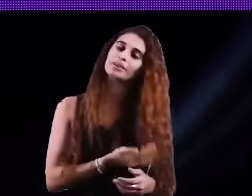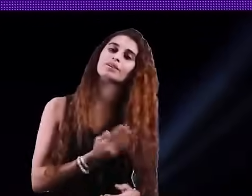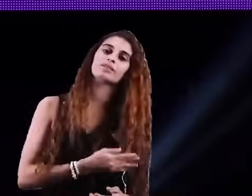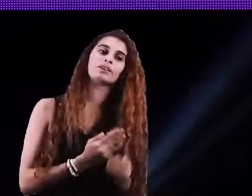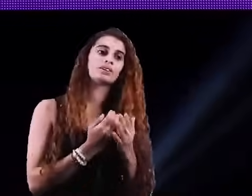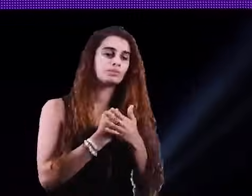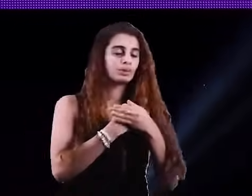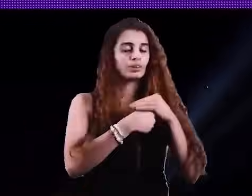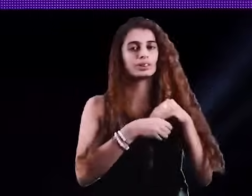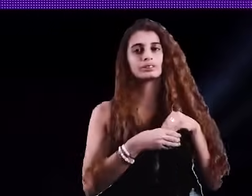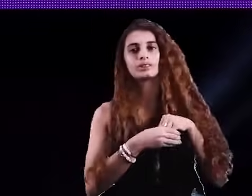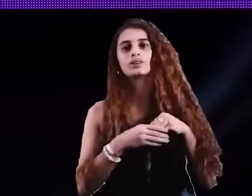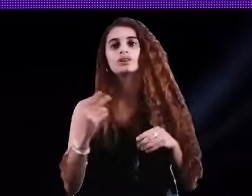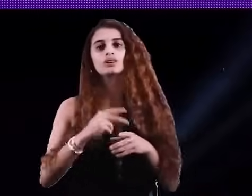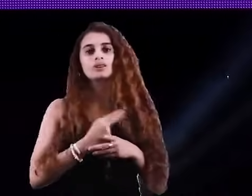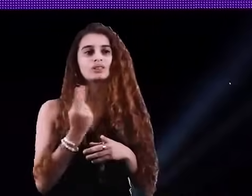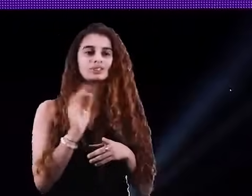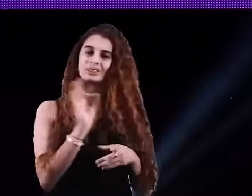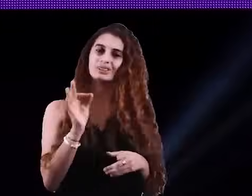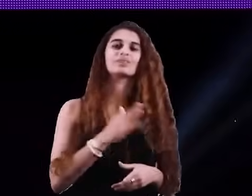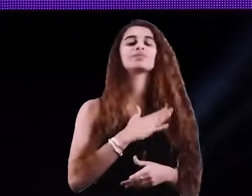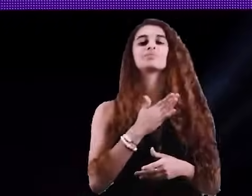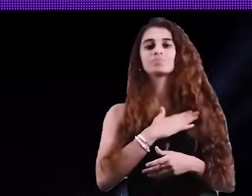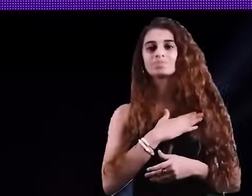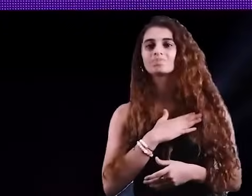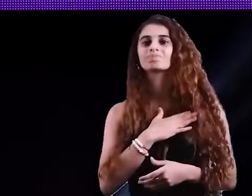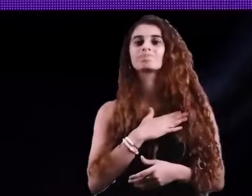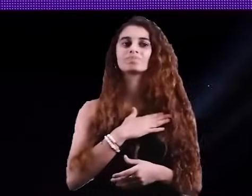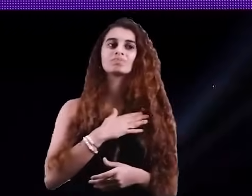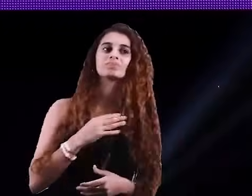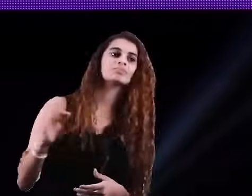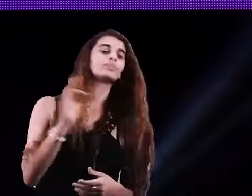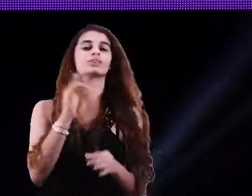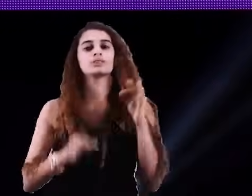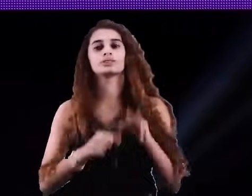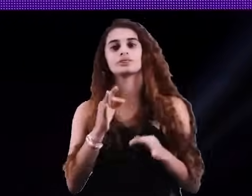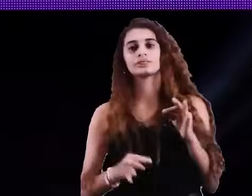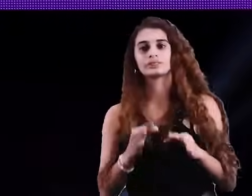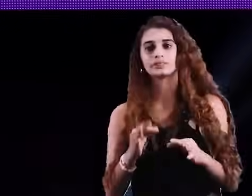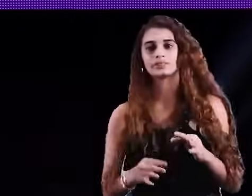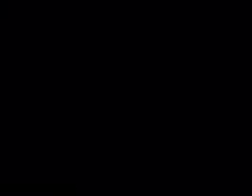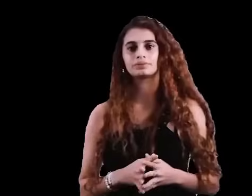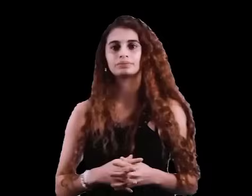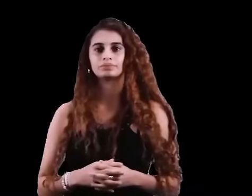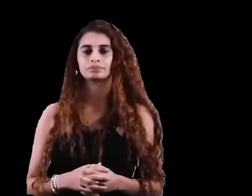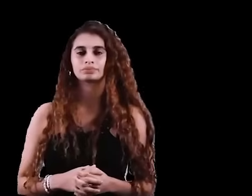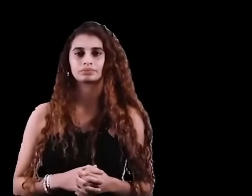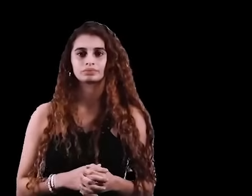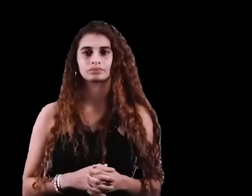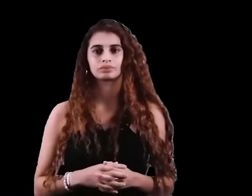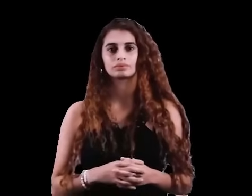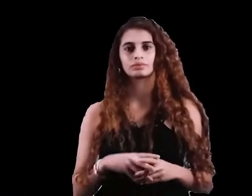guardar. Eu nem tinha esse direito. Não se justifique. Eu nem me justifiquei pra não perder tempo, porque eu sabia que Nabal ganhava de mim em argumento. Porque o